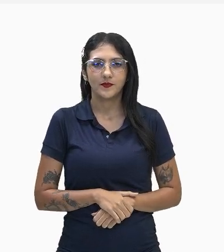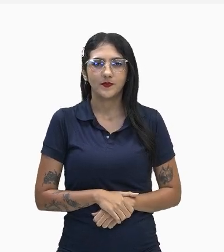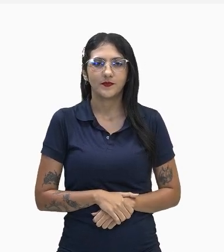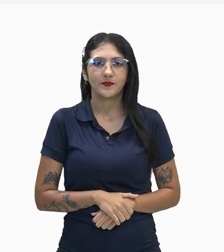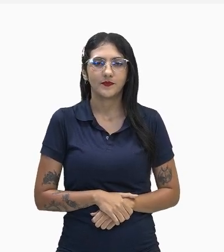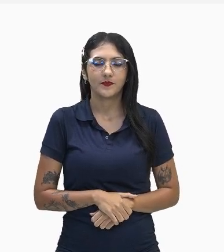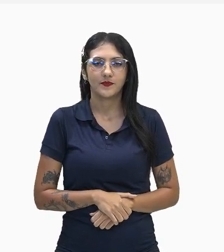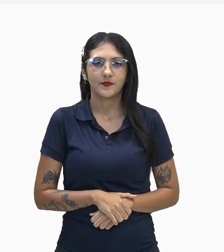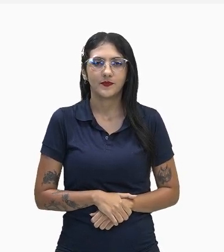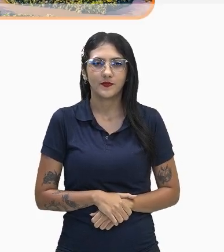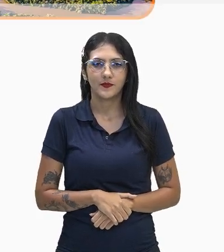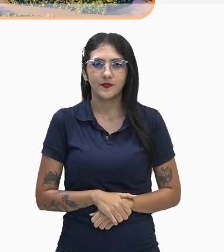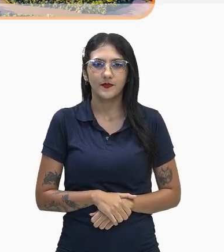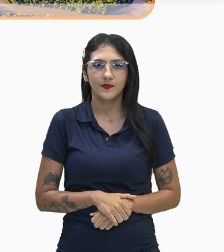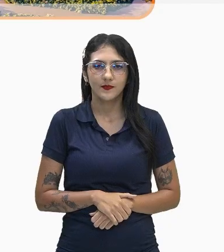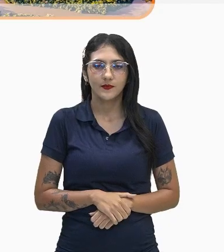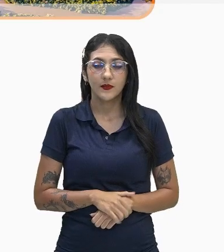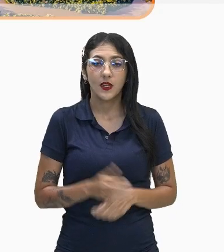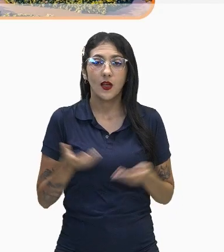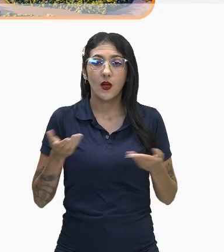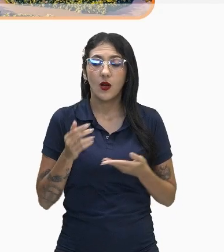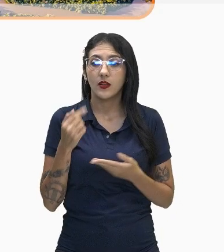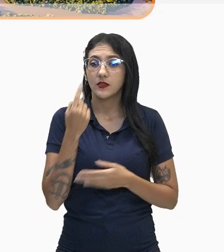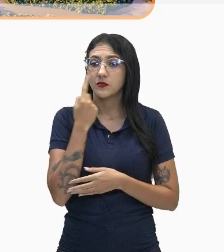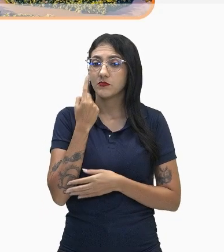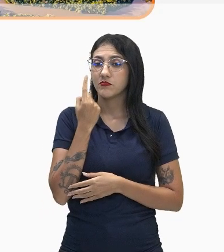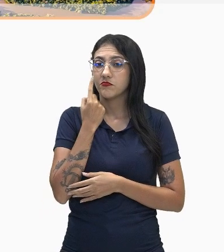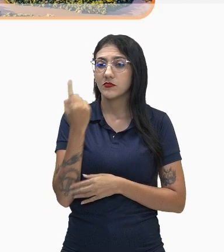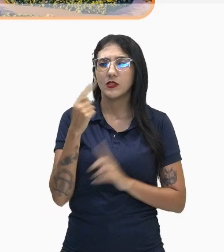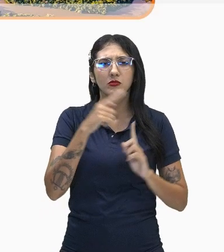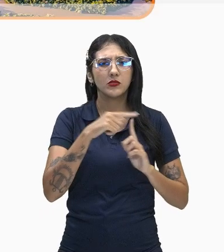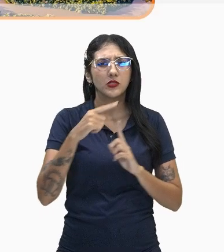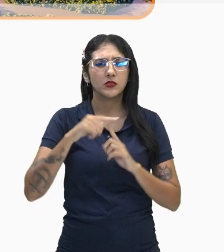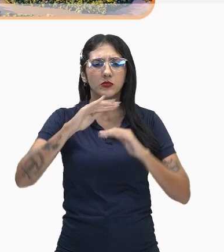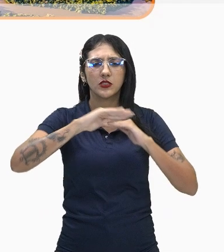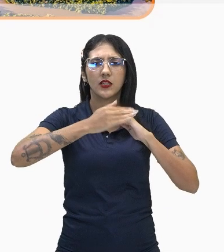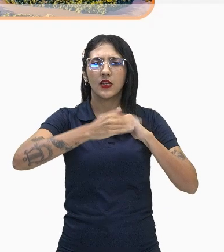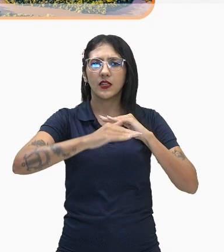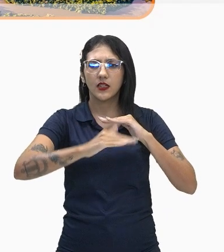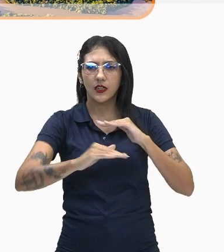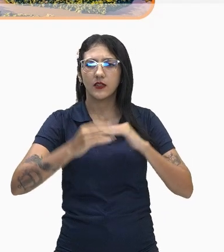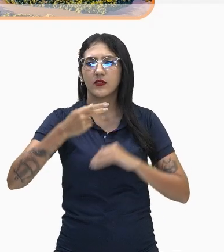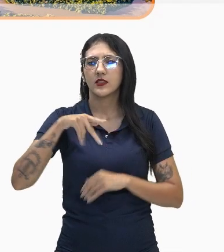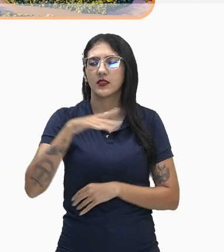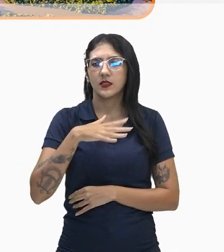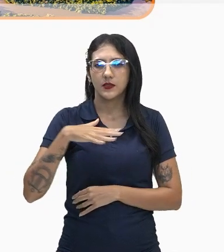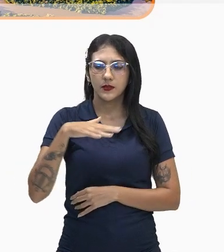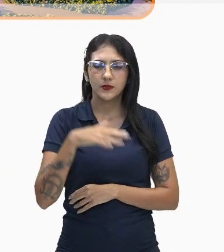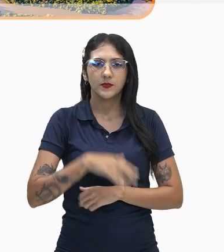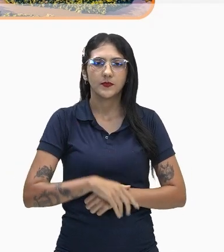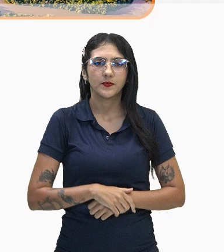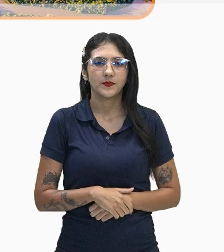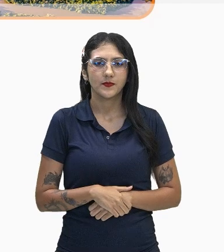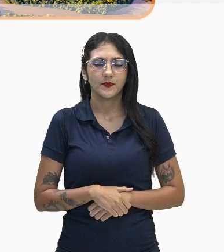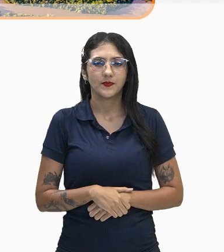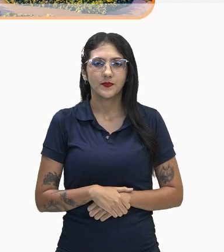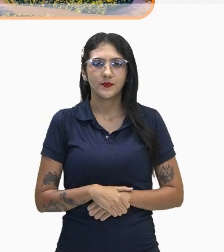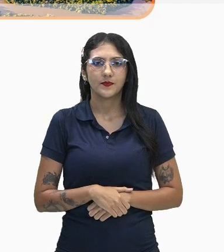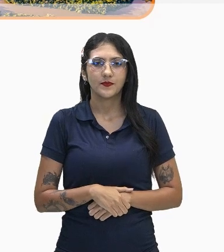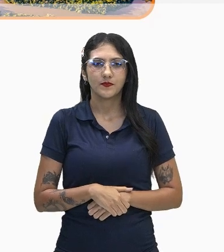vamos verificar a classificação do relevo amazônico, né? Então, nós tivemos aí